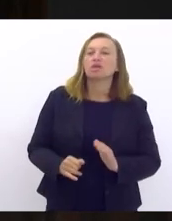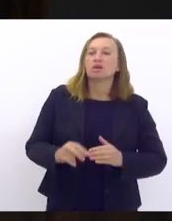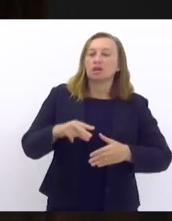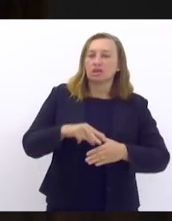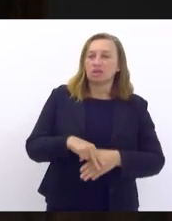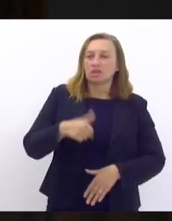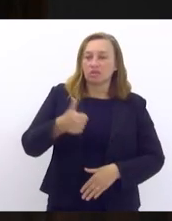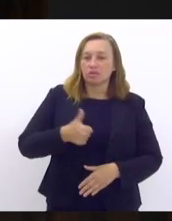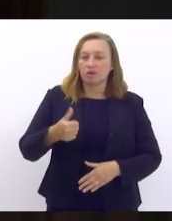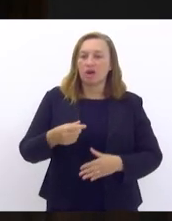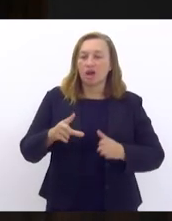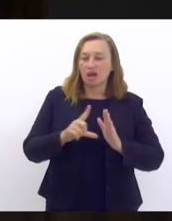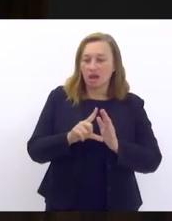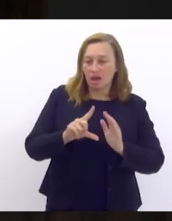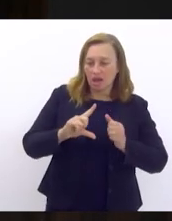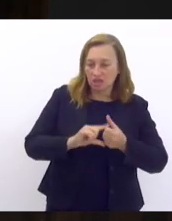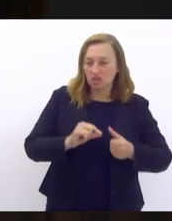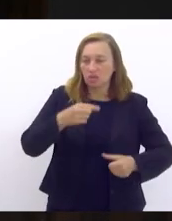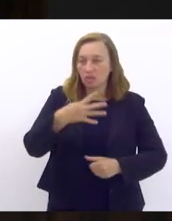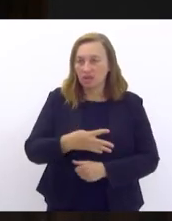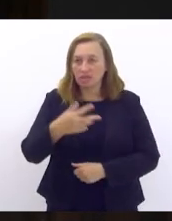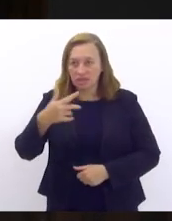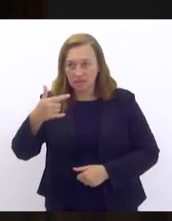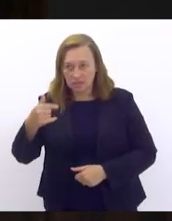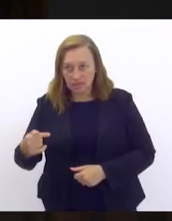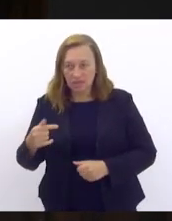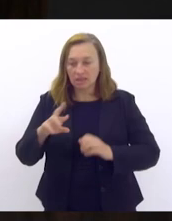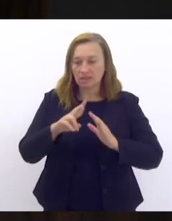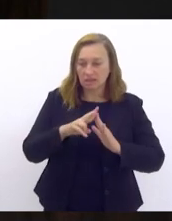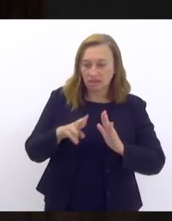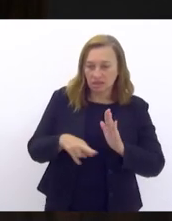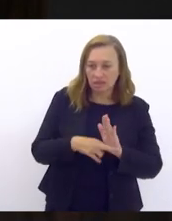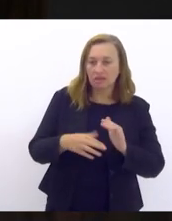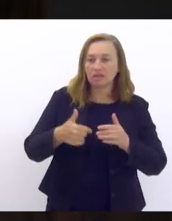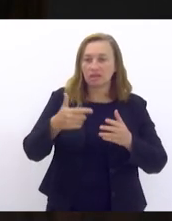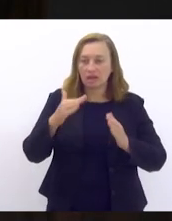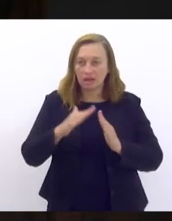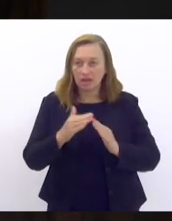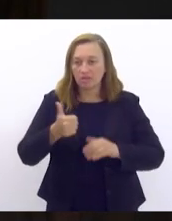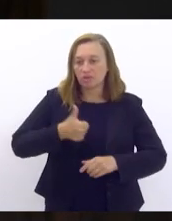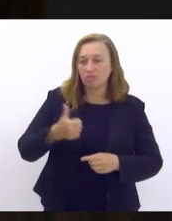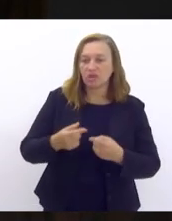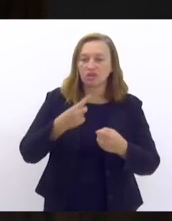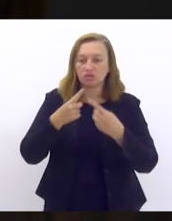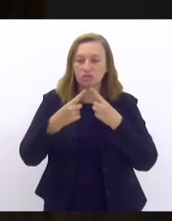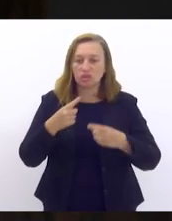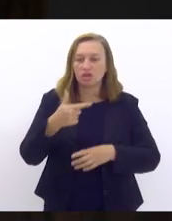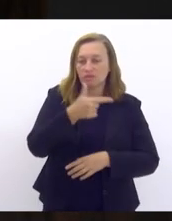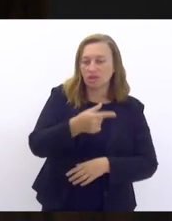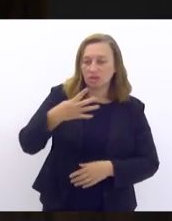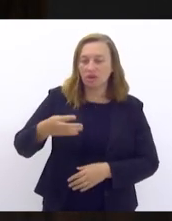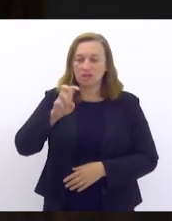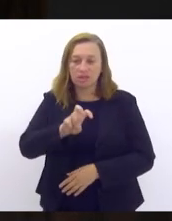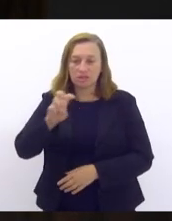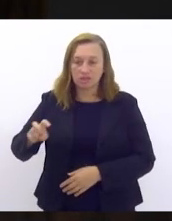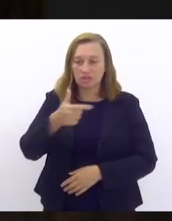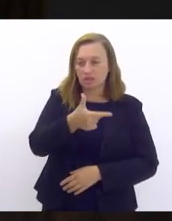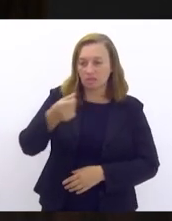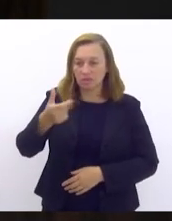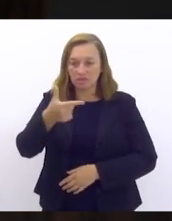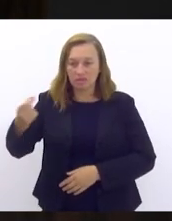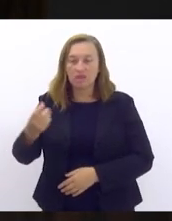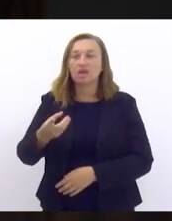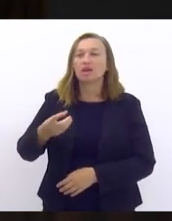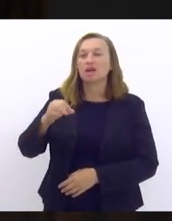1º do artigo 47 do Regimento Interno, em tramitação ordinária e primeira discussão, projeto de lei número 2455, de autoria do deputado Carlos